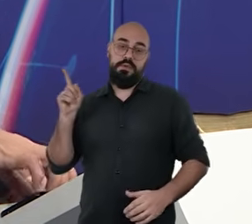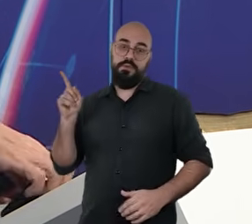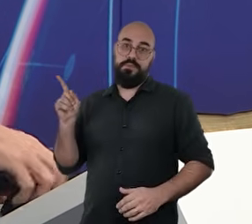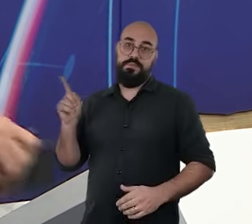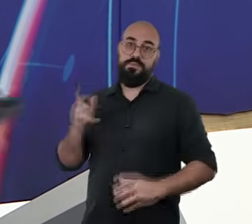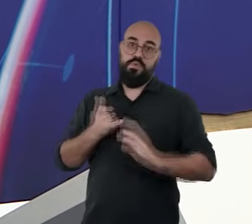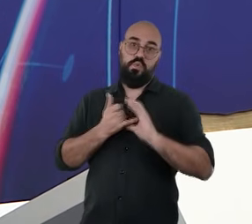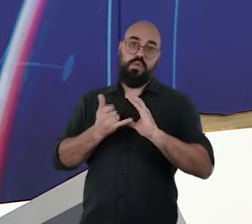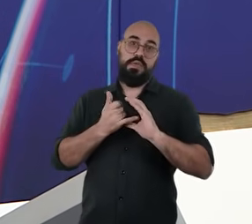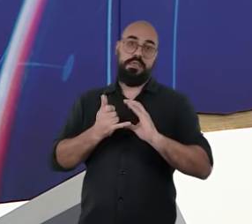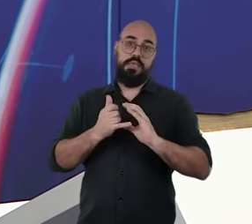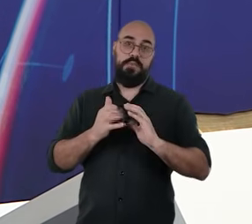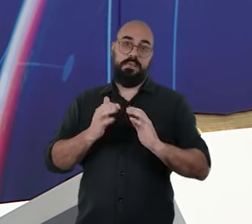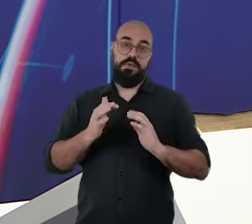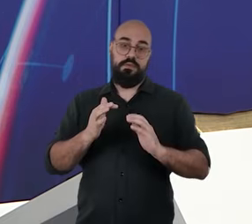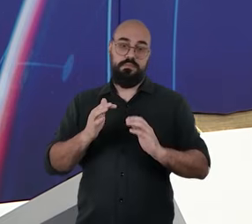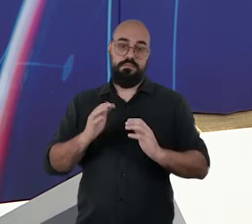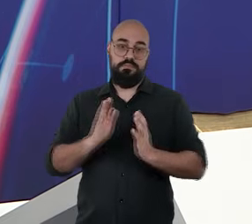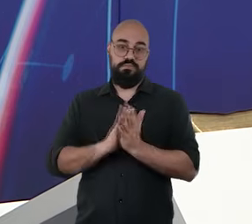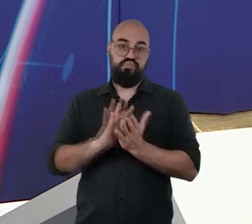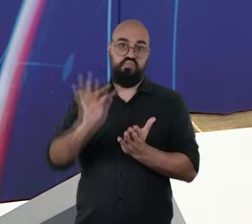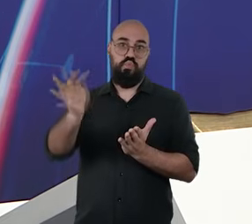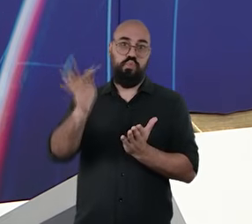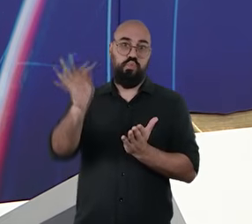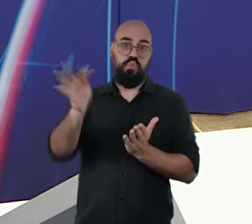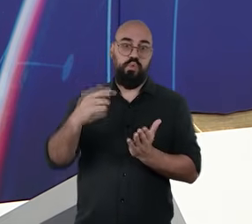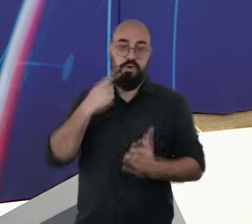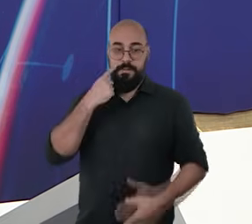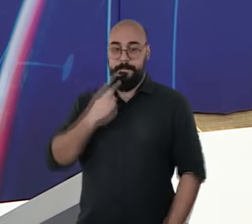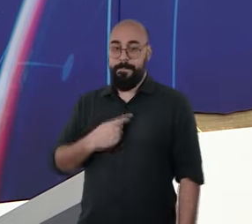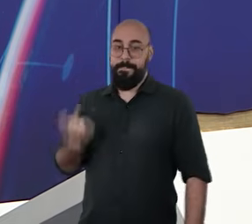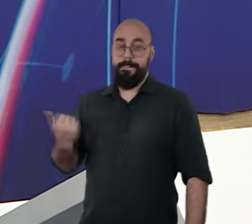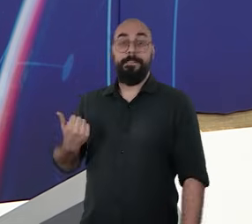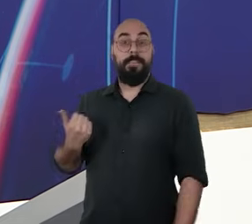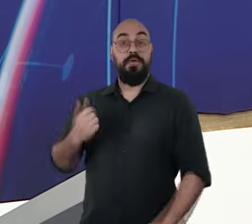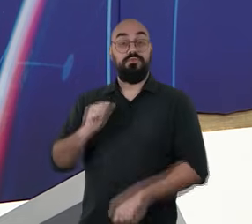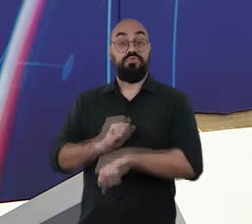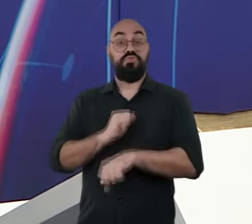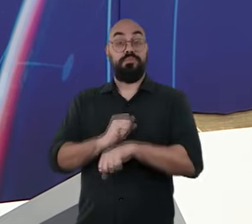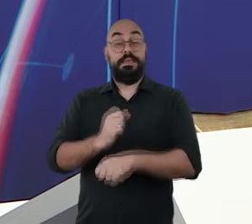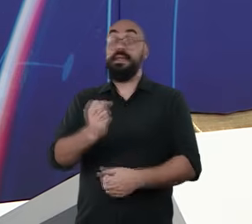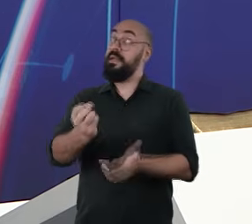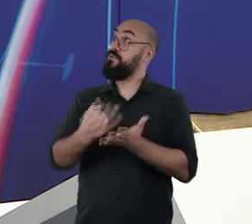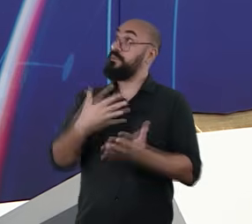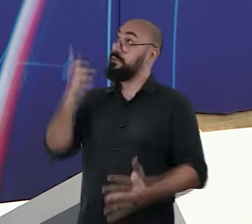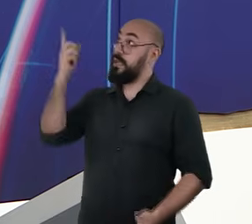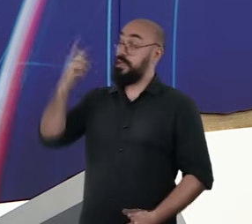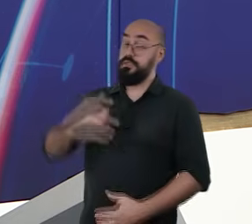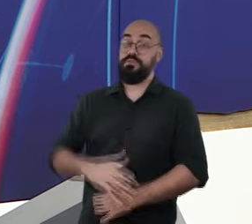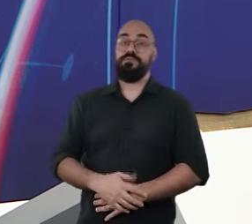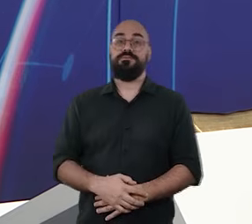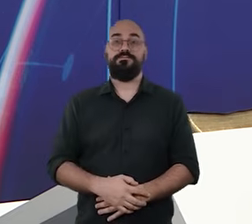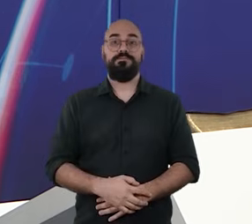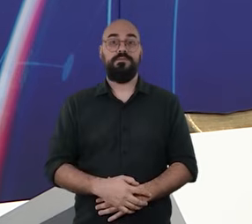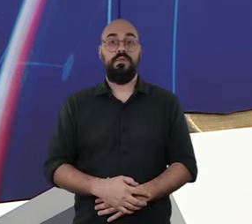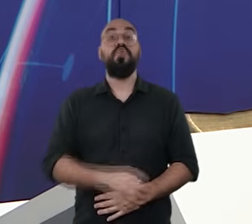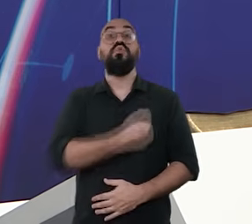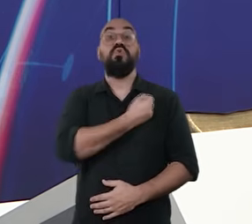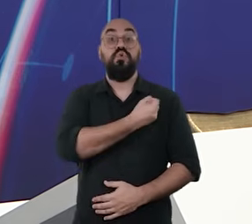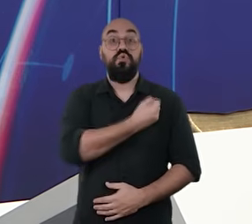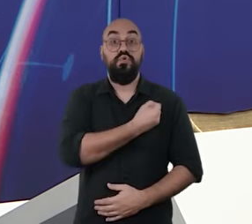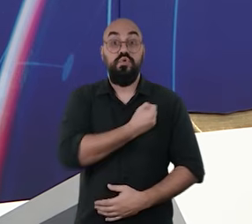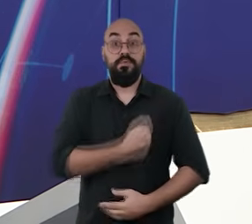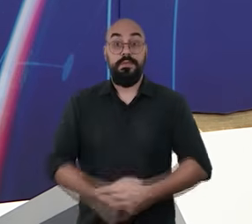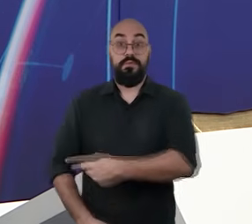com ele aqui, ó. Inclusive está nas minhas mãos o celular, aberto no WhatsApp, esperando a sua mensagem. O número é